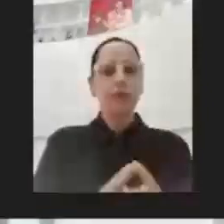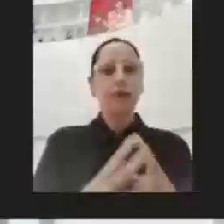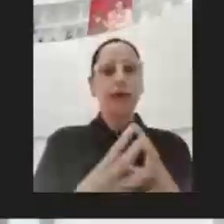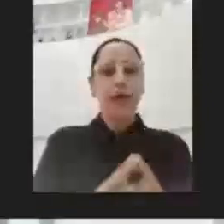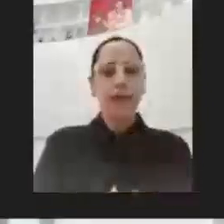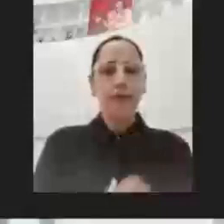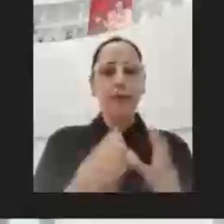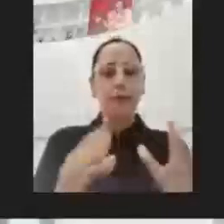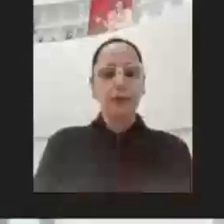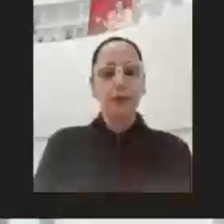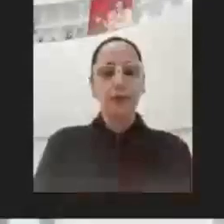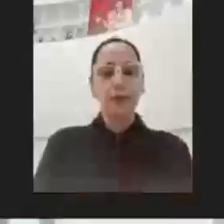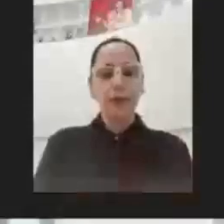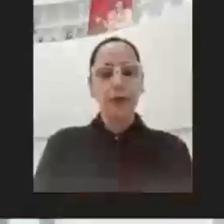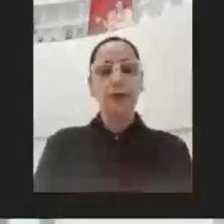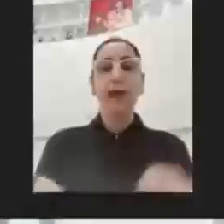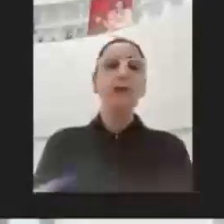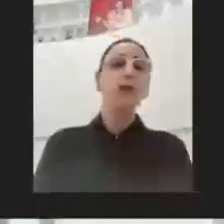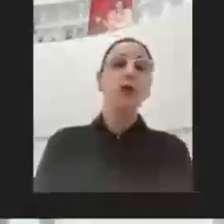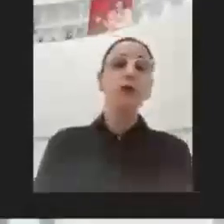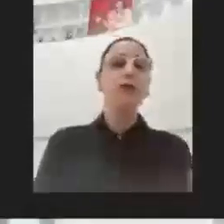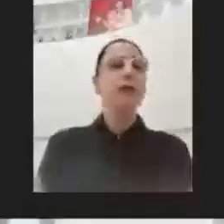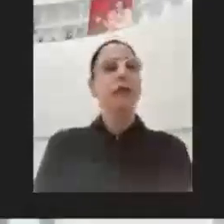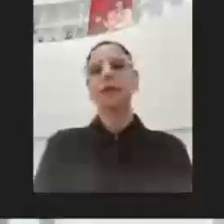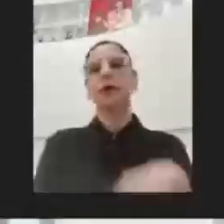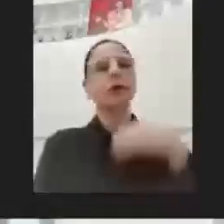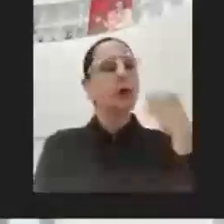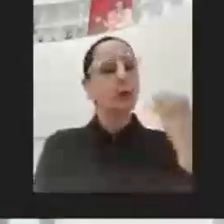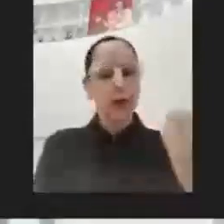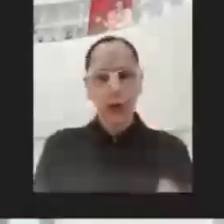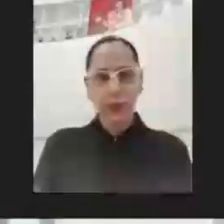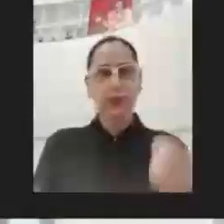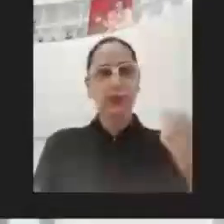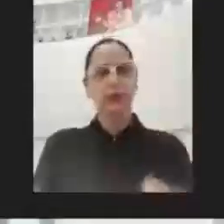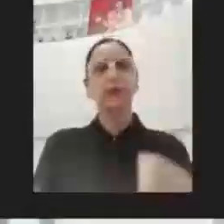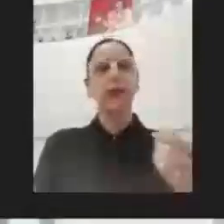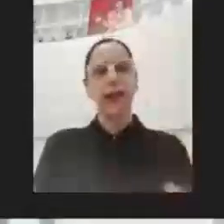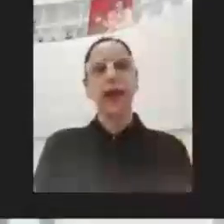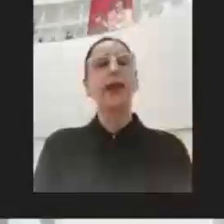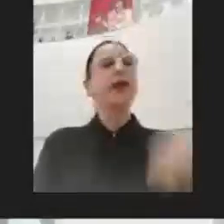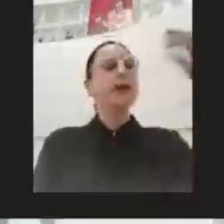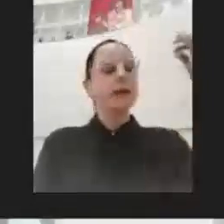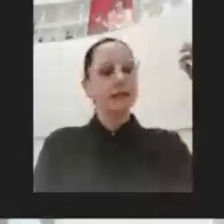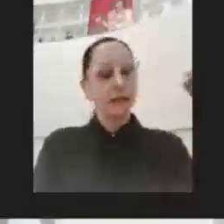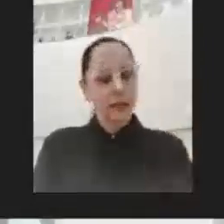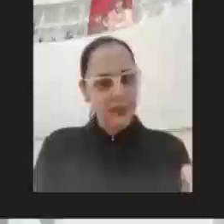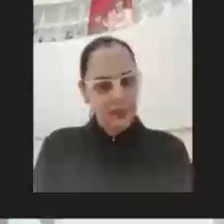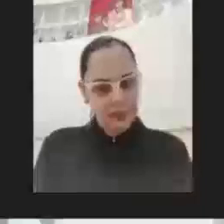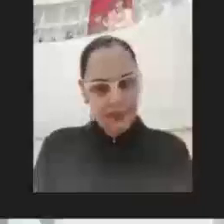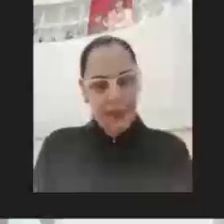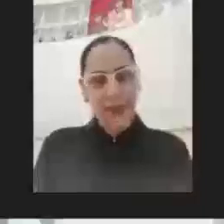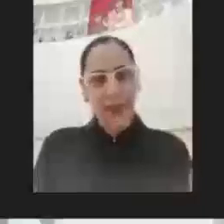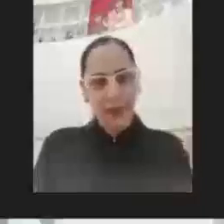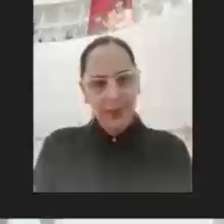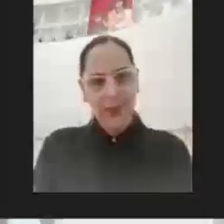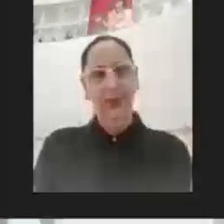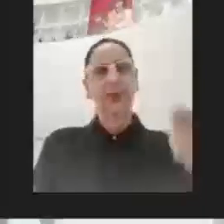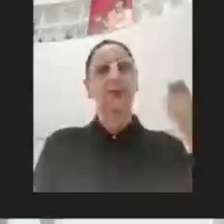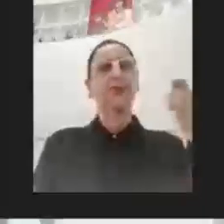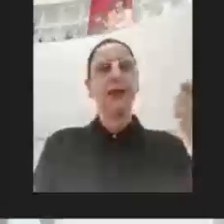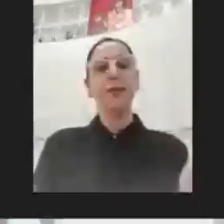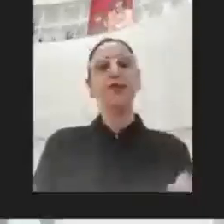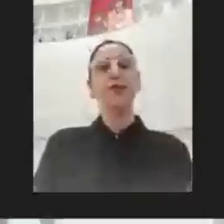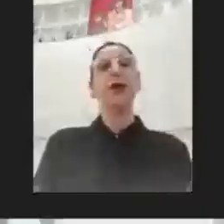da mãe e isso leva para um desmame precoce. Ah, mas como saber isso? Eu não canso de falar.